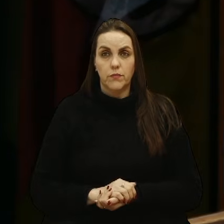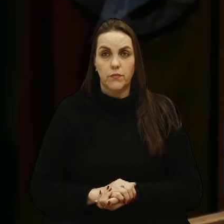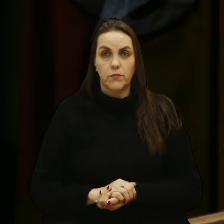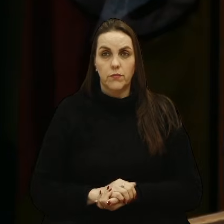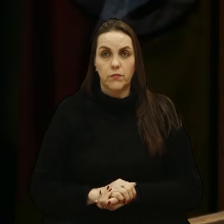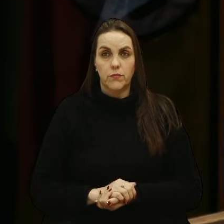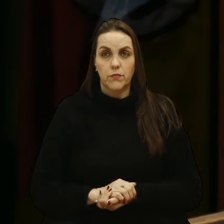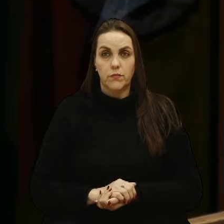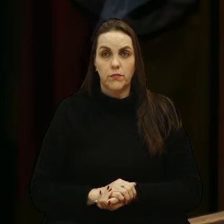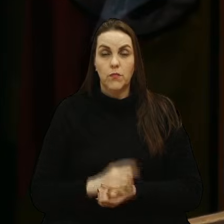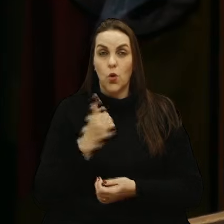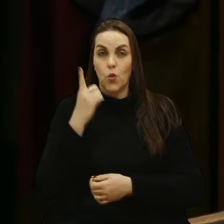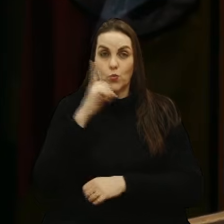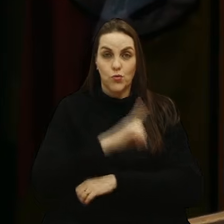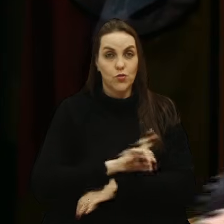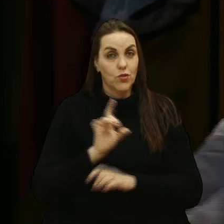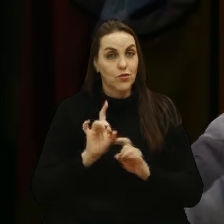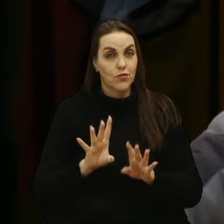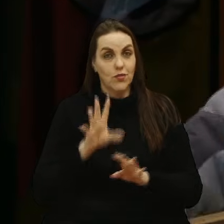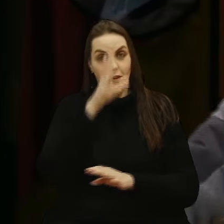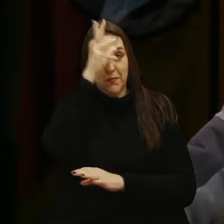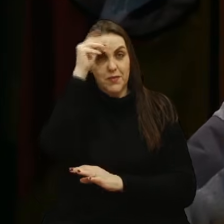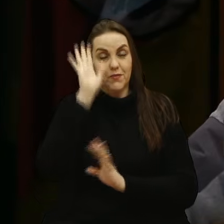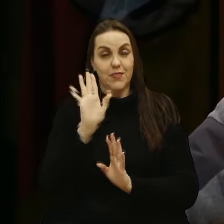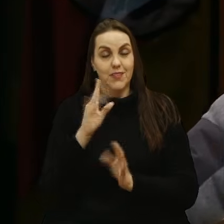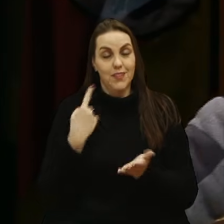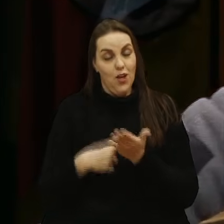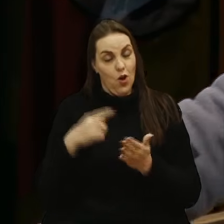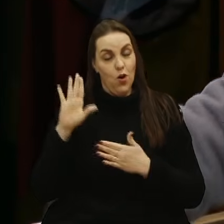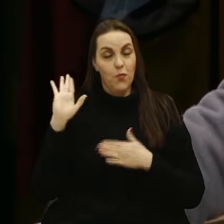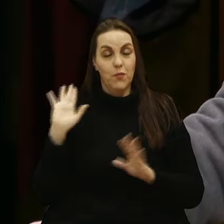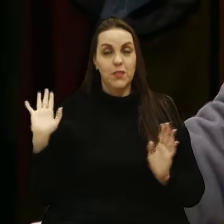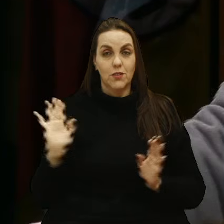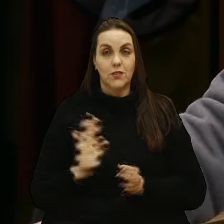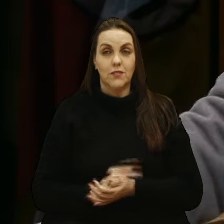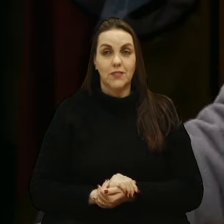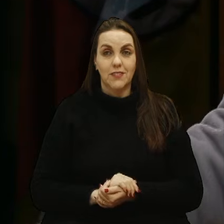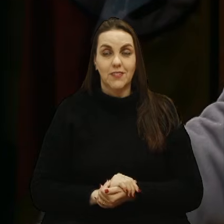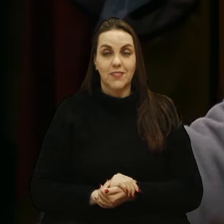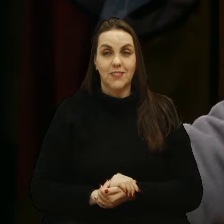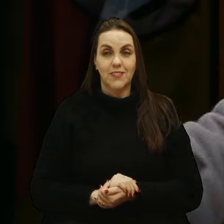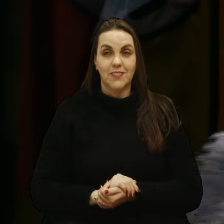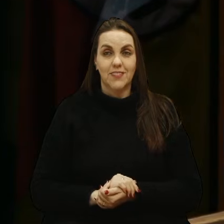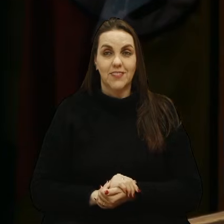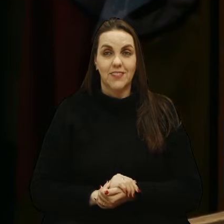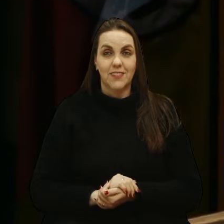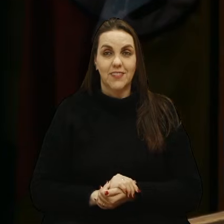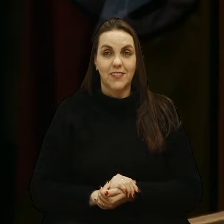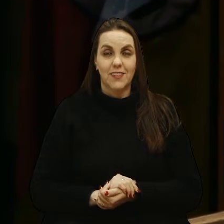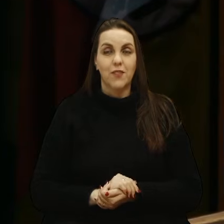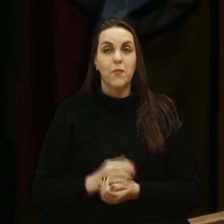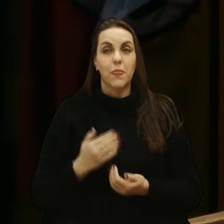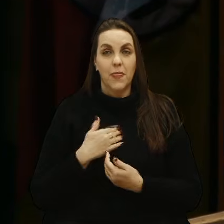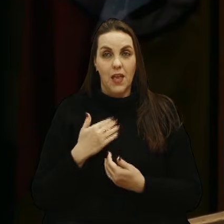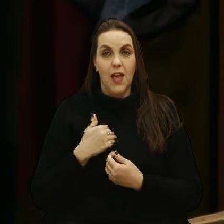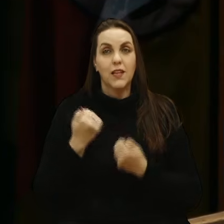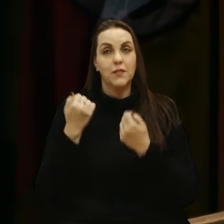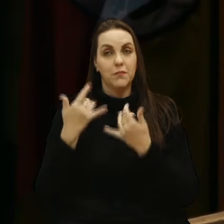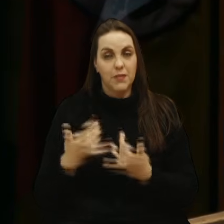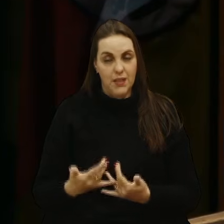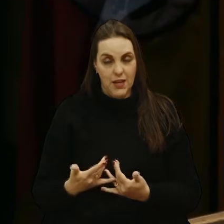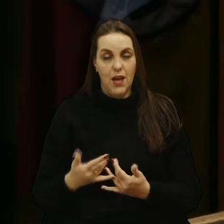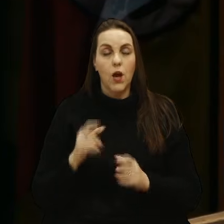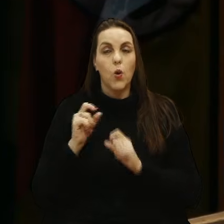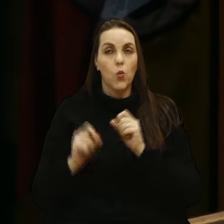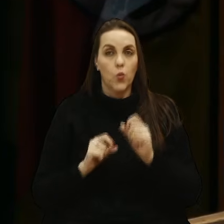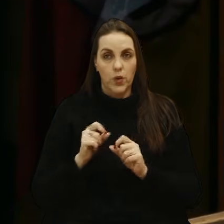Um dia só, prefeito. Tenho meus compromissos. Mas eu queria que o senhor explicasse para nós a questão do passivo, e o que mais